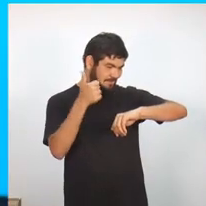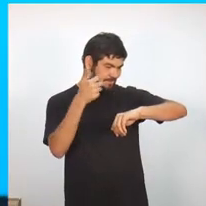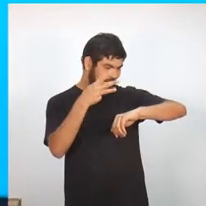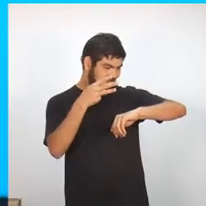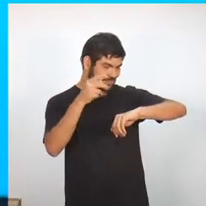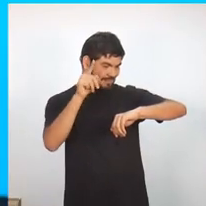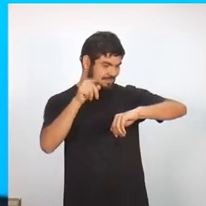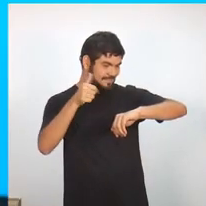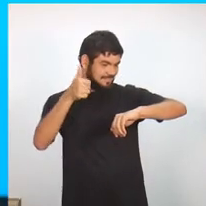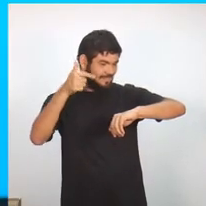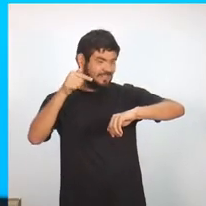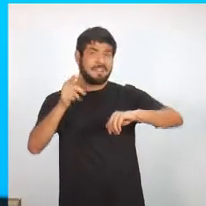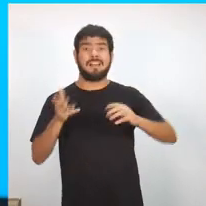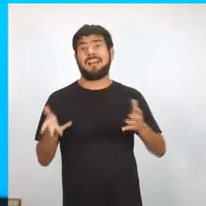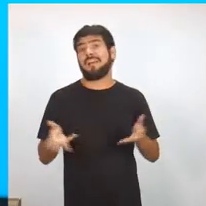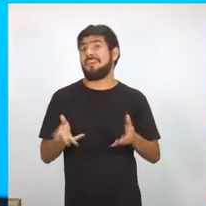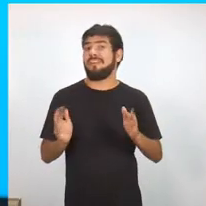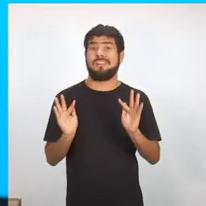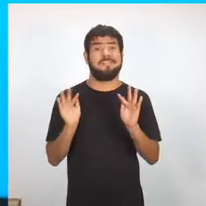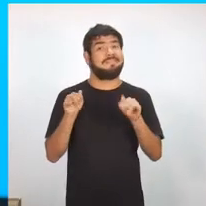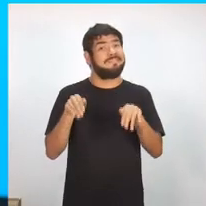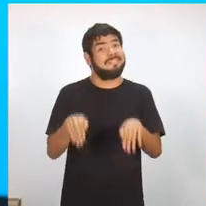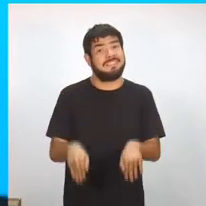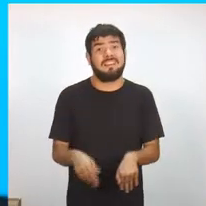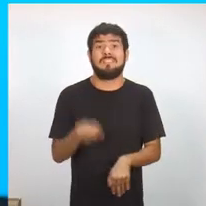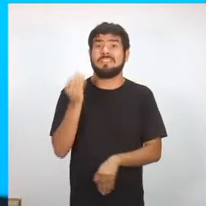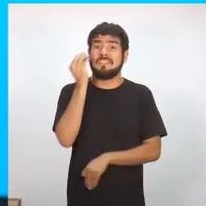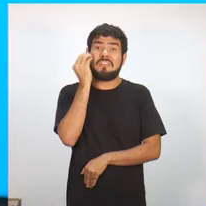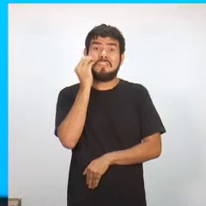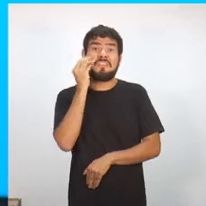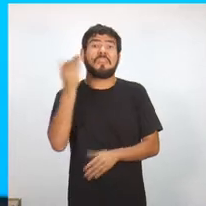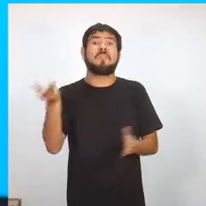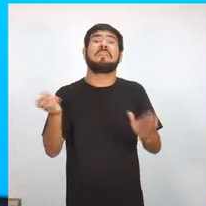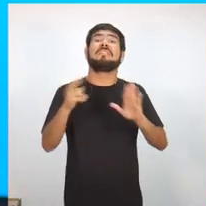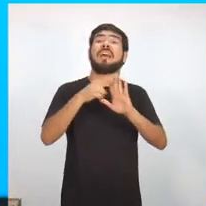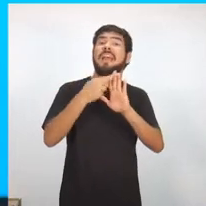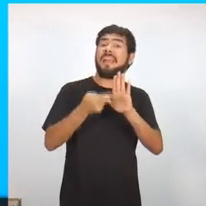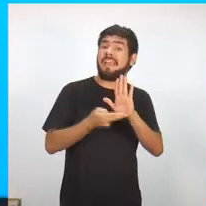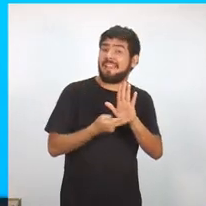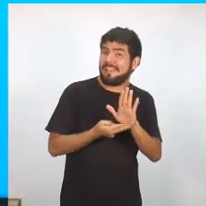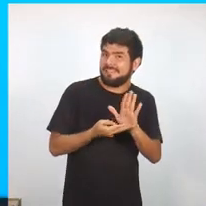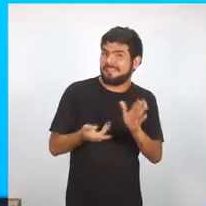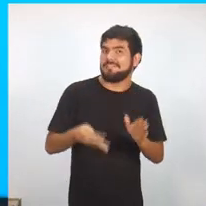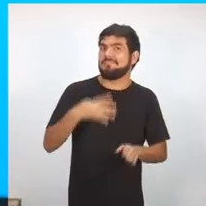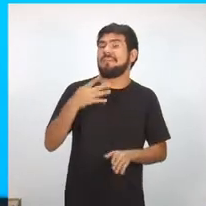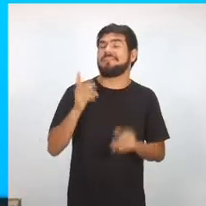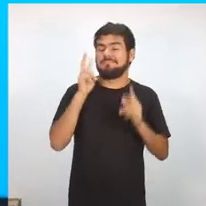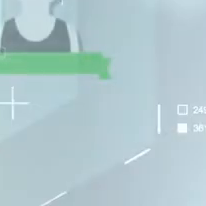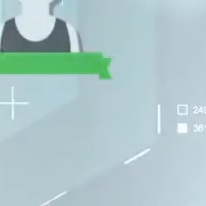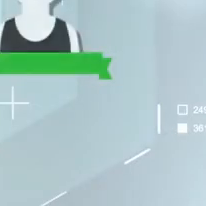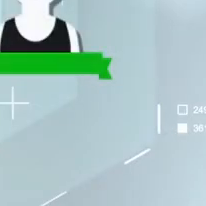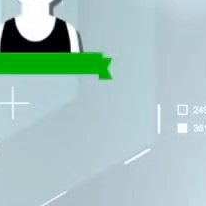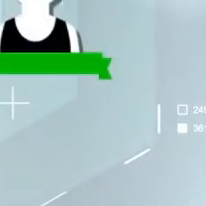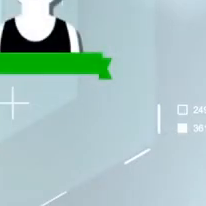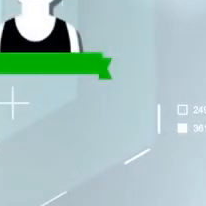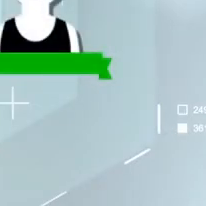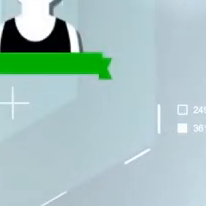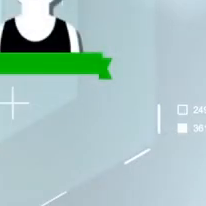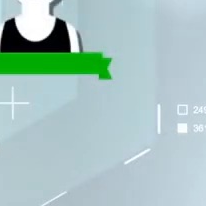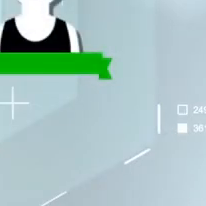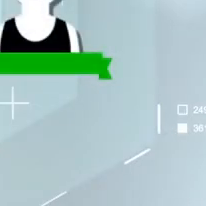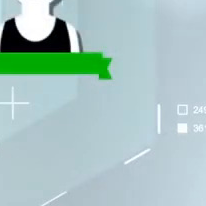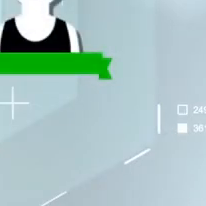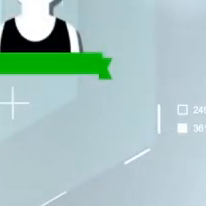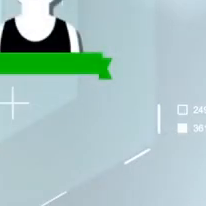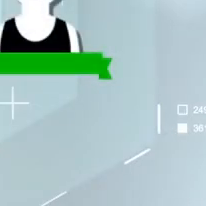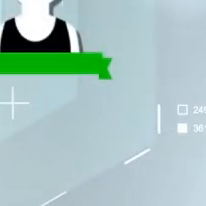1h17, esse é o nosso último bloco e agora você vai acompanhar quais são as regras do quarto bloco. No quarto e